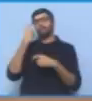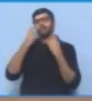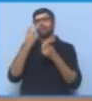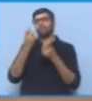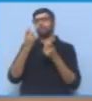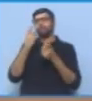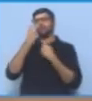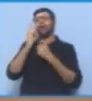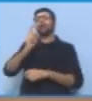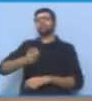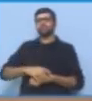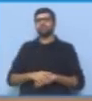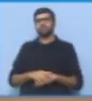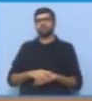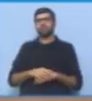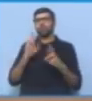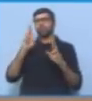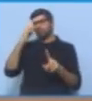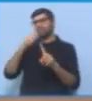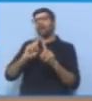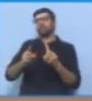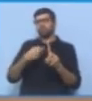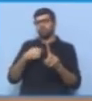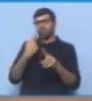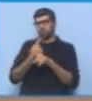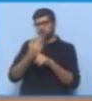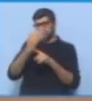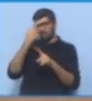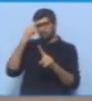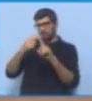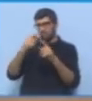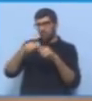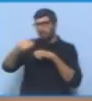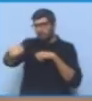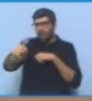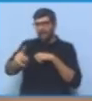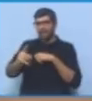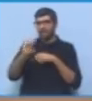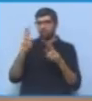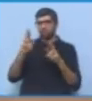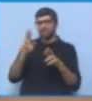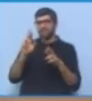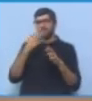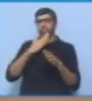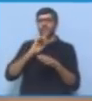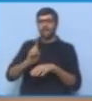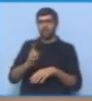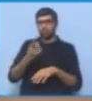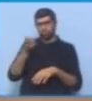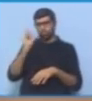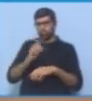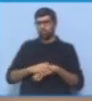quê? Estava a pensar num horizonte muito longo. Essa esperança que nós tínhamos era também uma esperança suficiente? Não